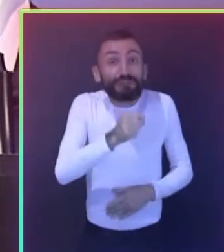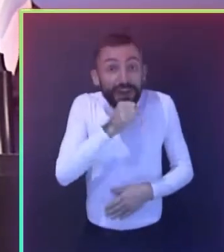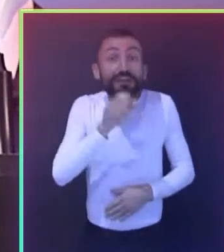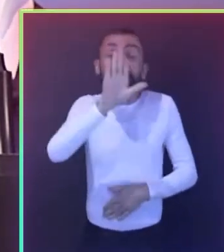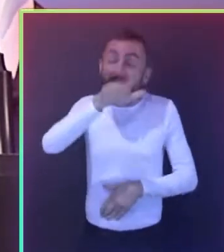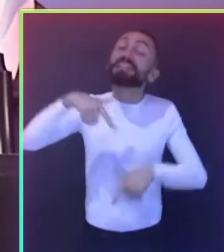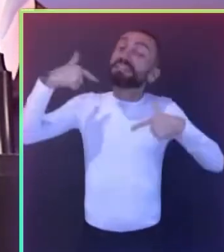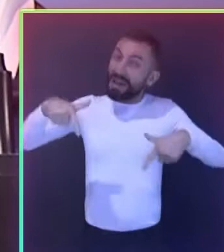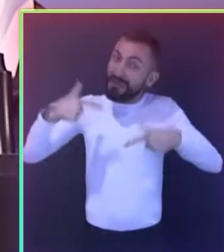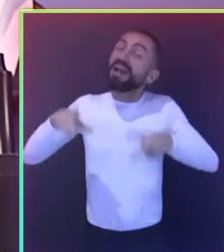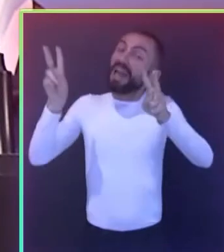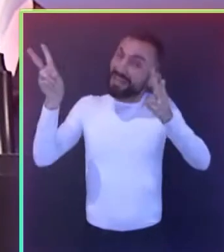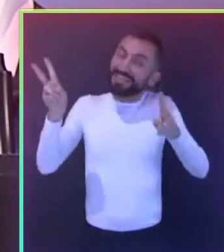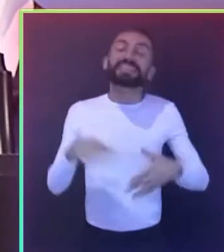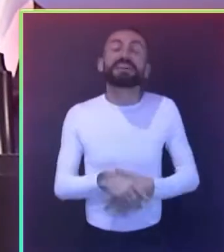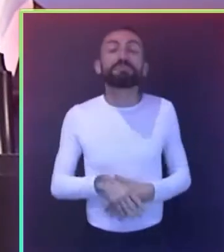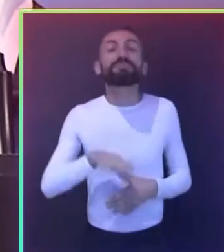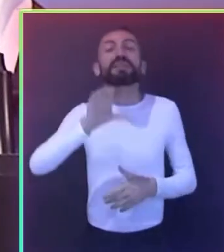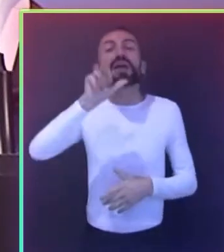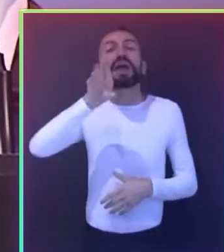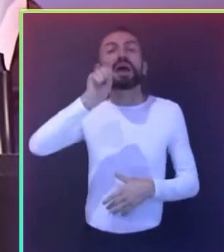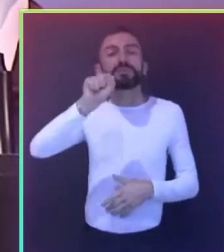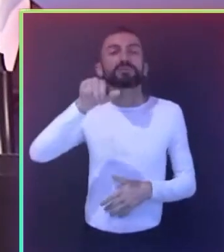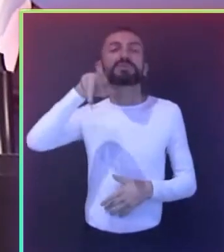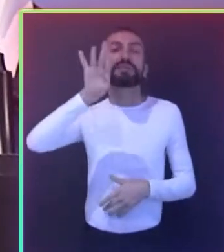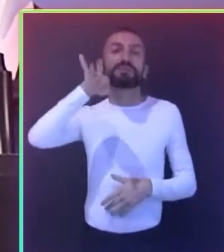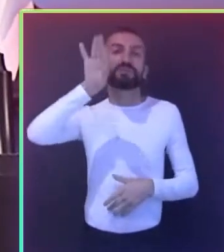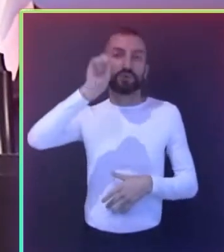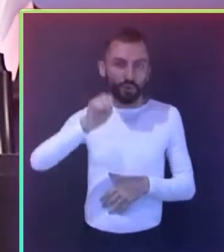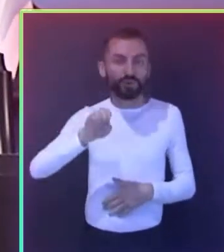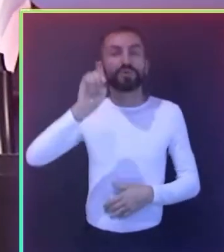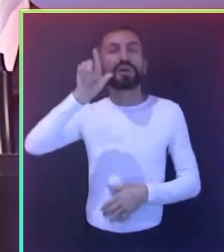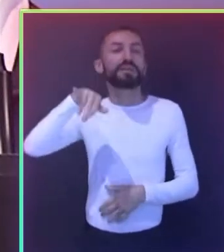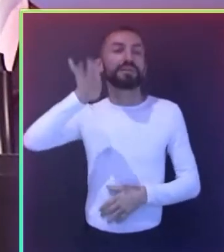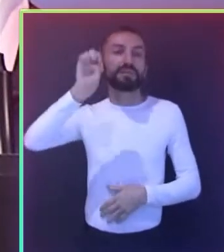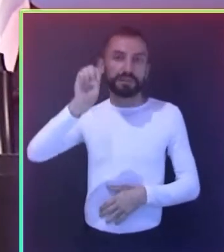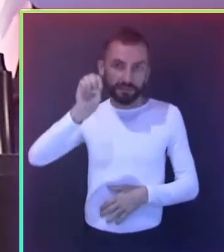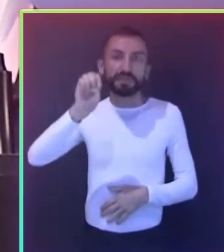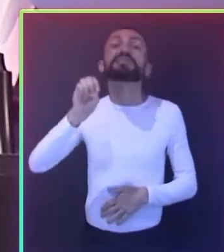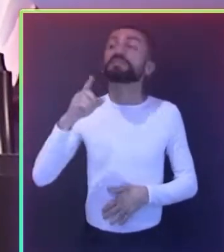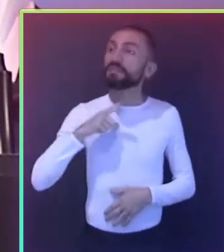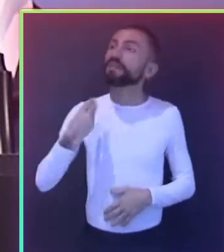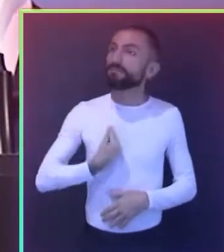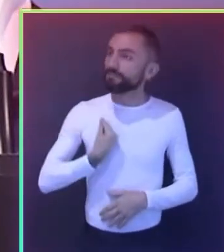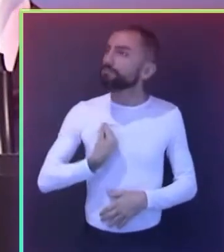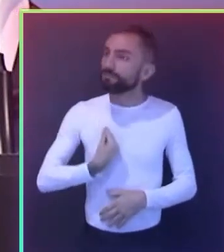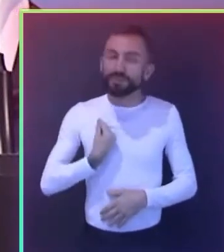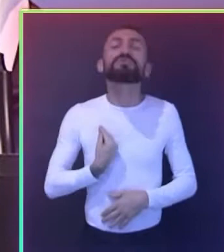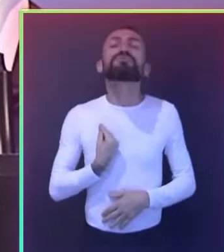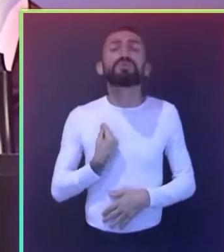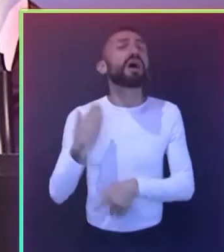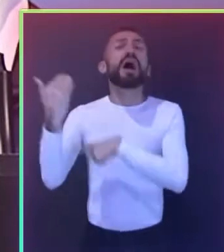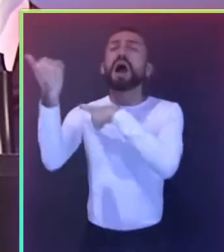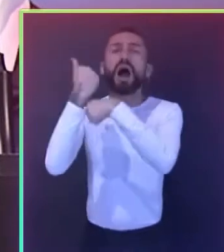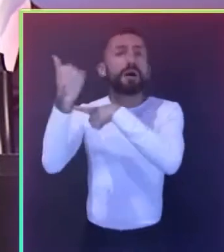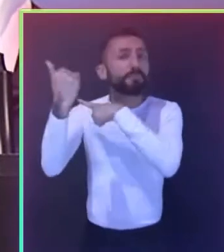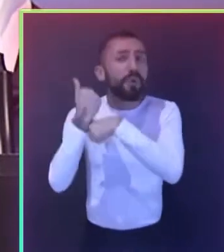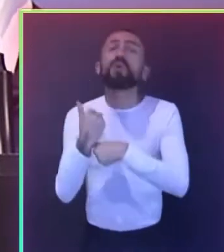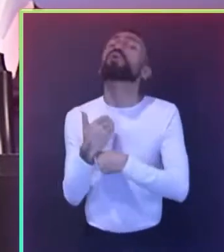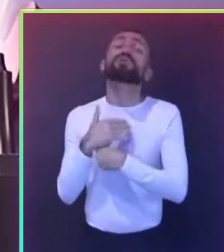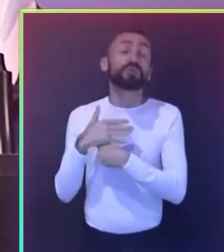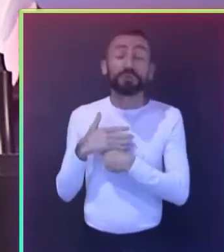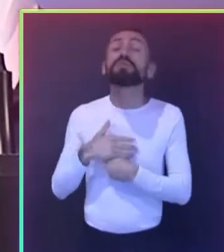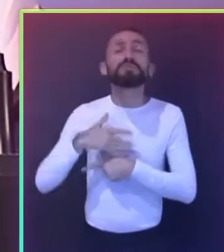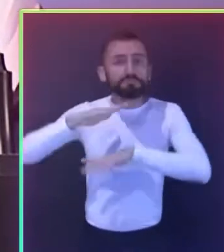bastante Carlos Antônio vincart Eliane saco que está aqui entre nós pelo apoio